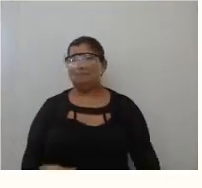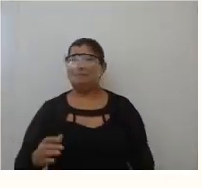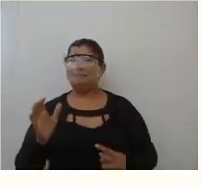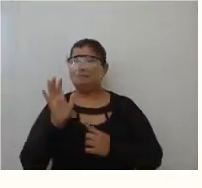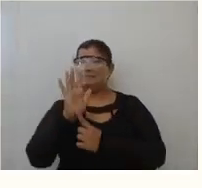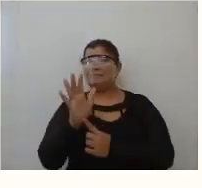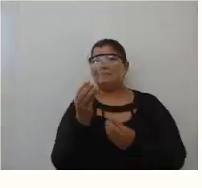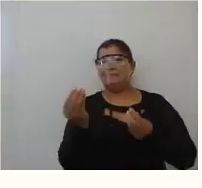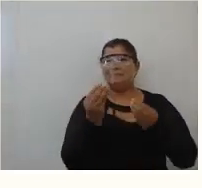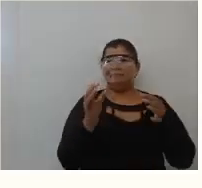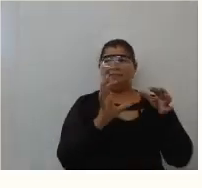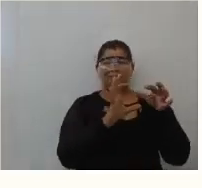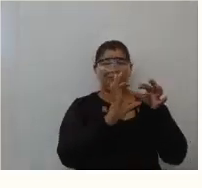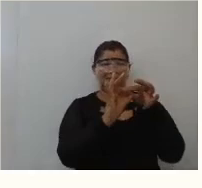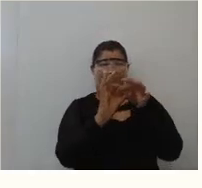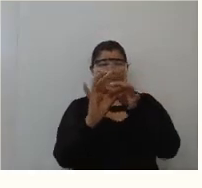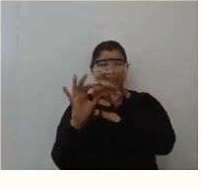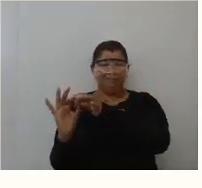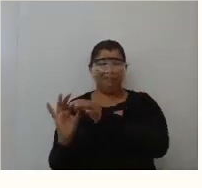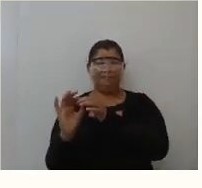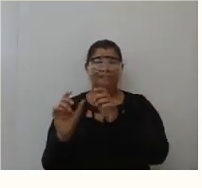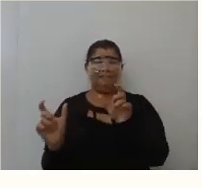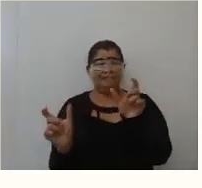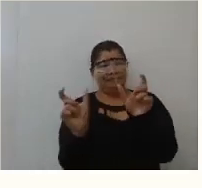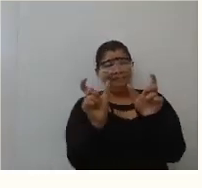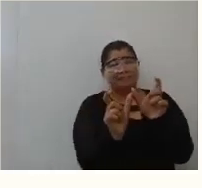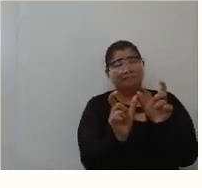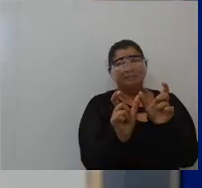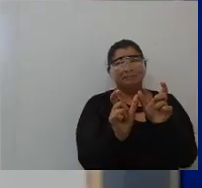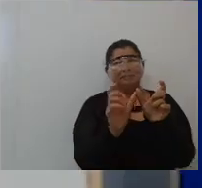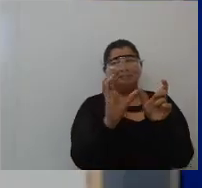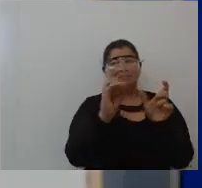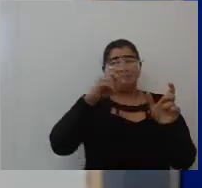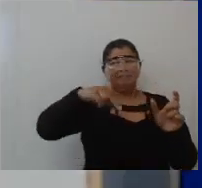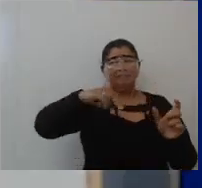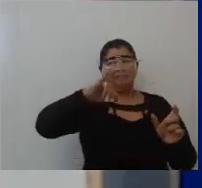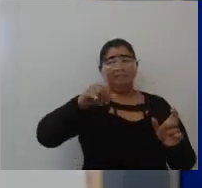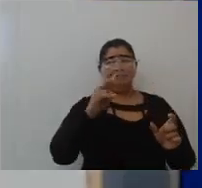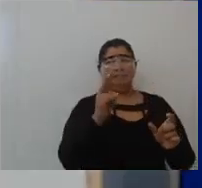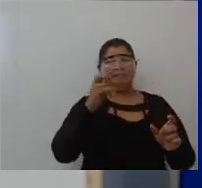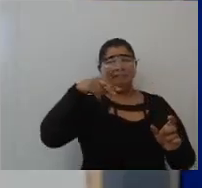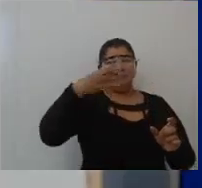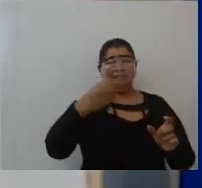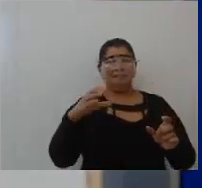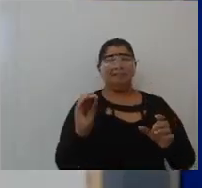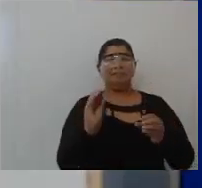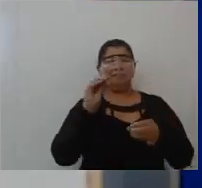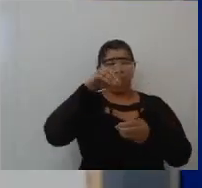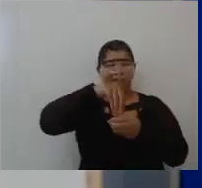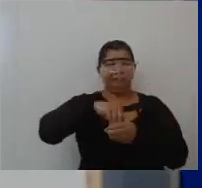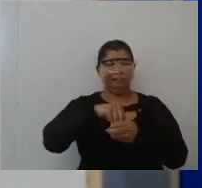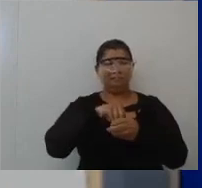Então se liga nisso. Olha, conjunção integrante